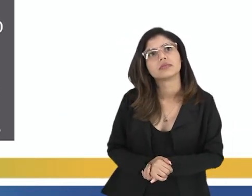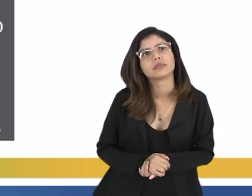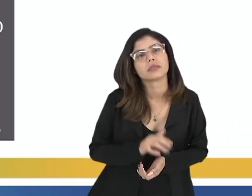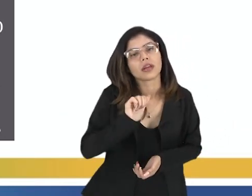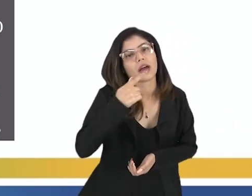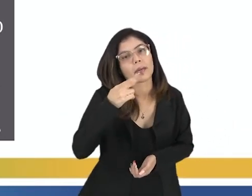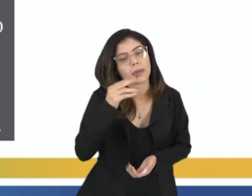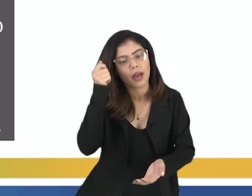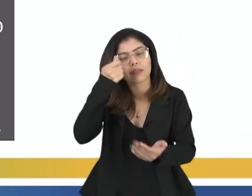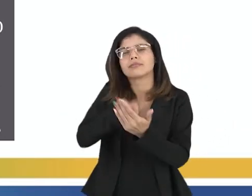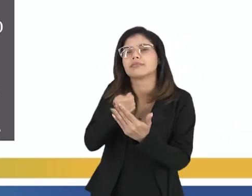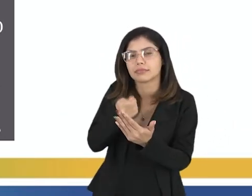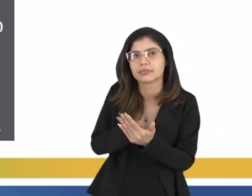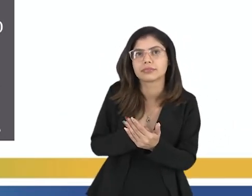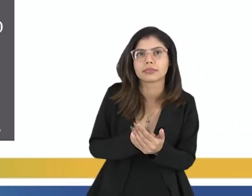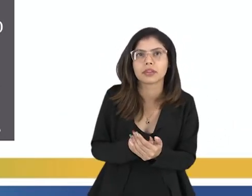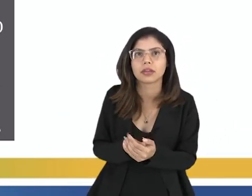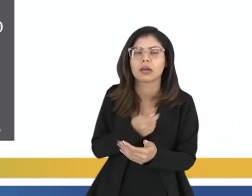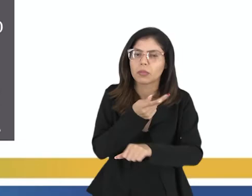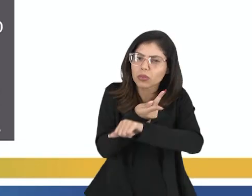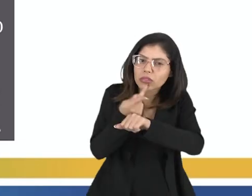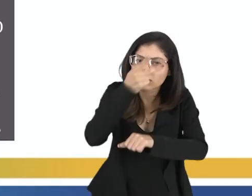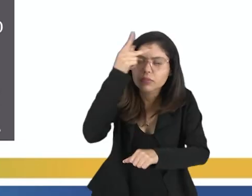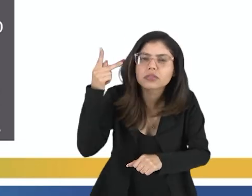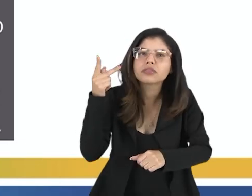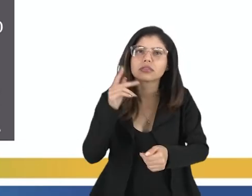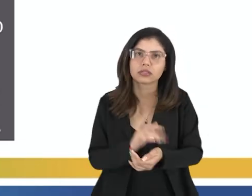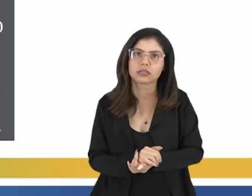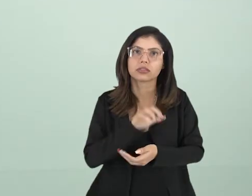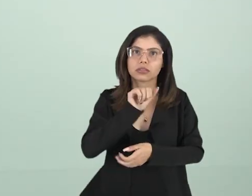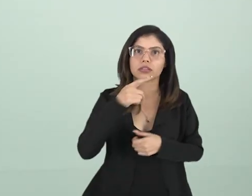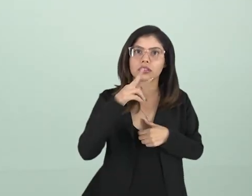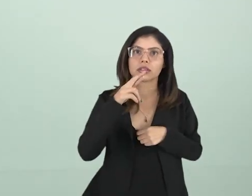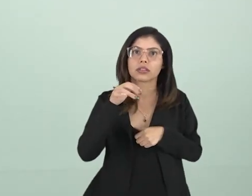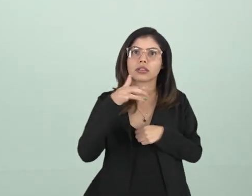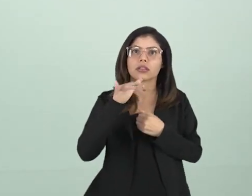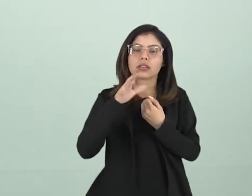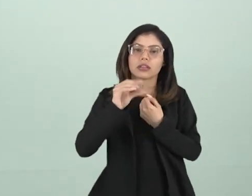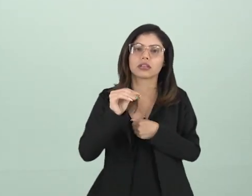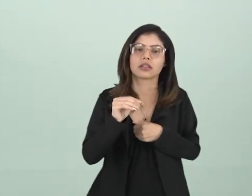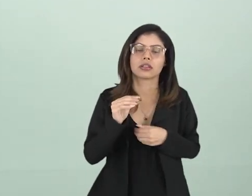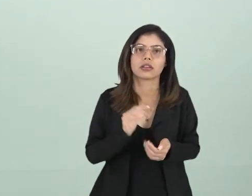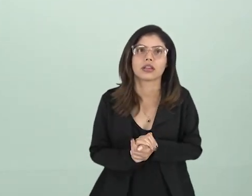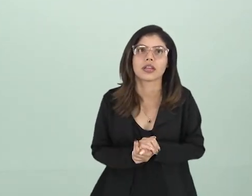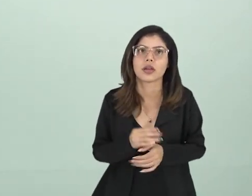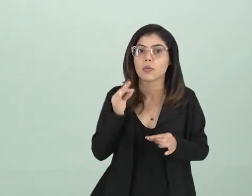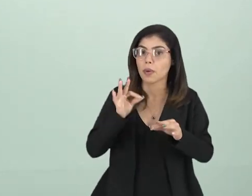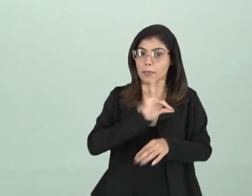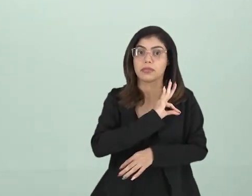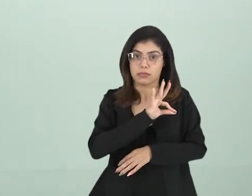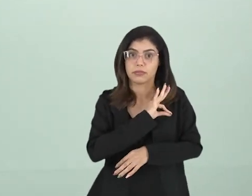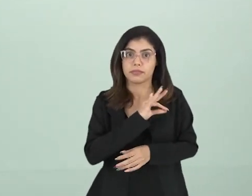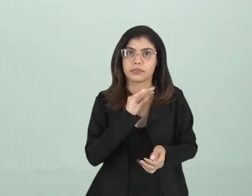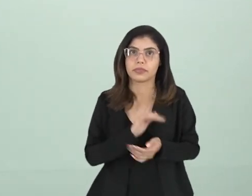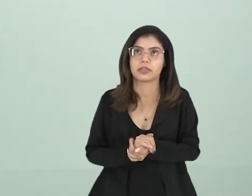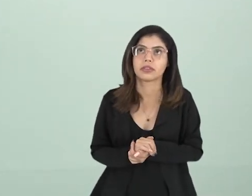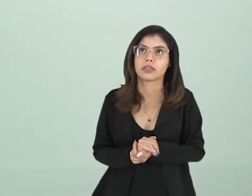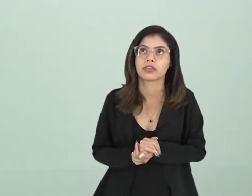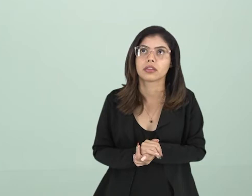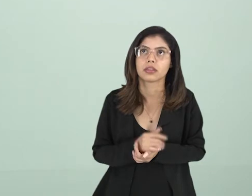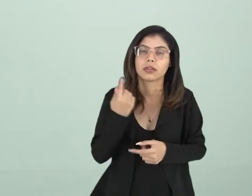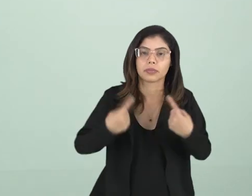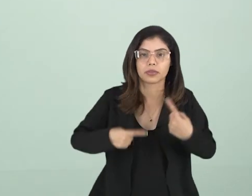aí para disciplinar, para caçar, né, é como se fosse uma polícia assim paralela, né, uma polícia mais